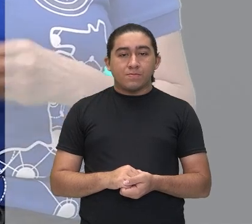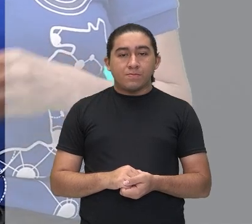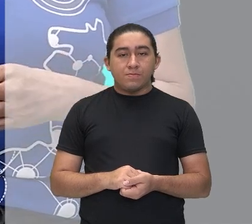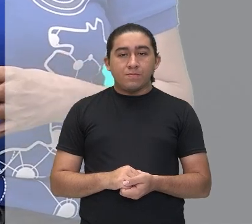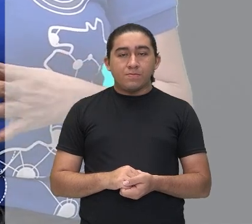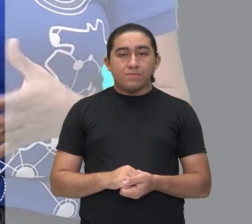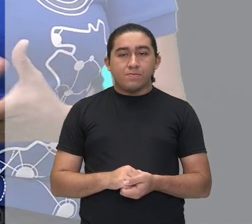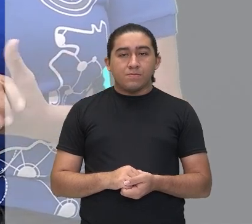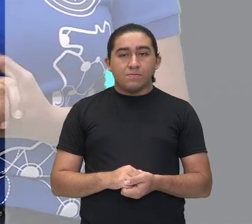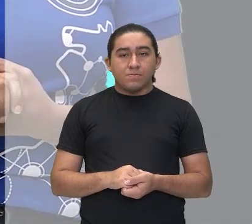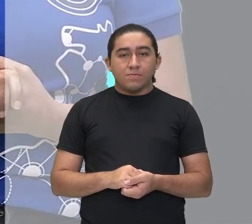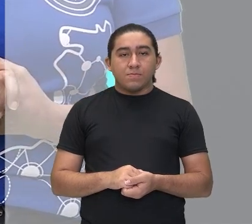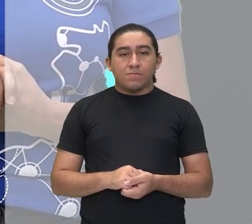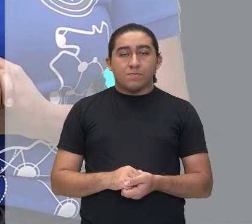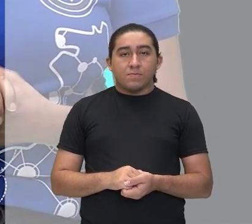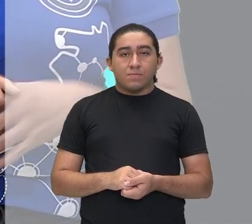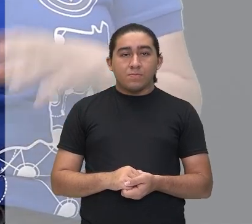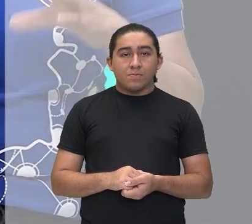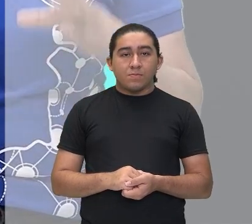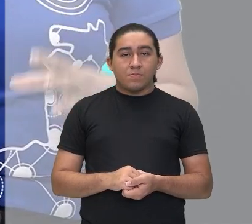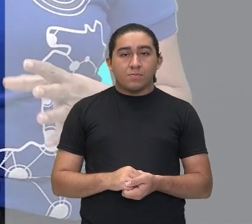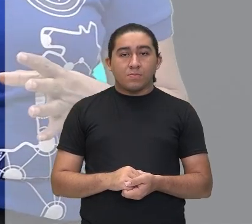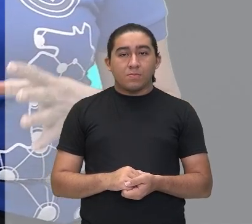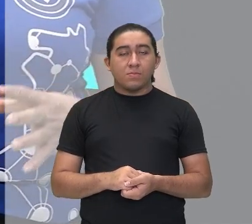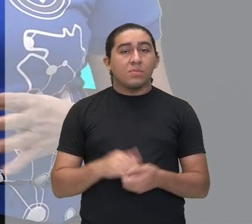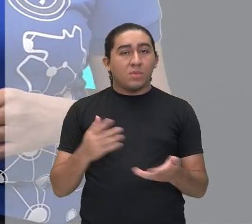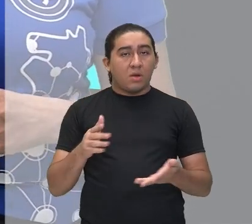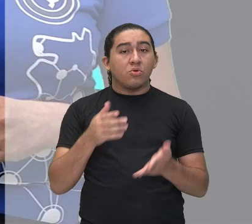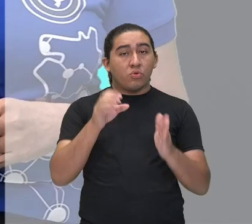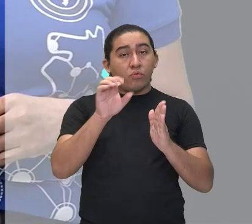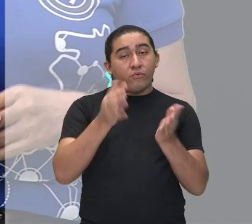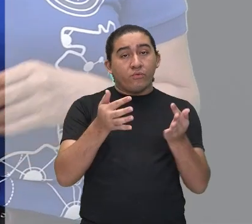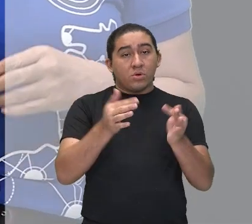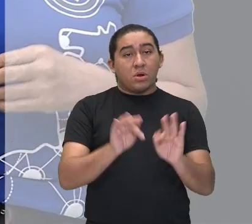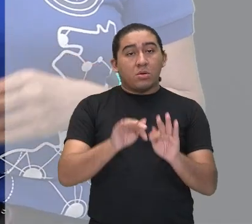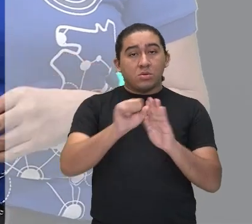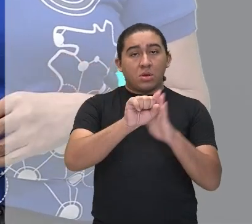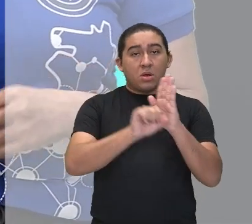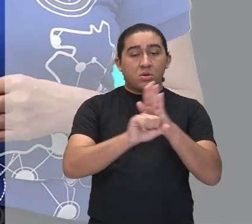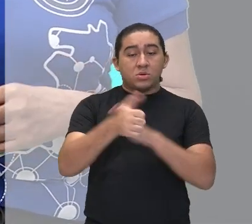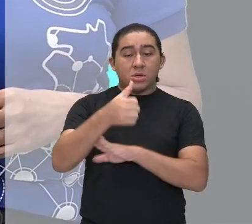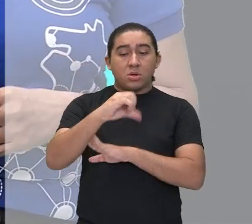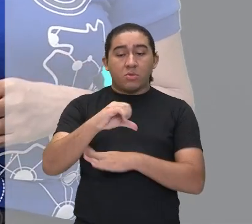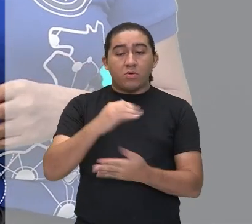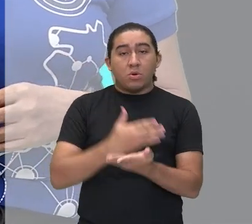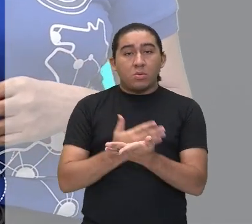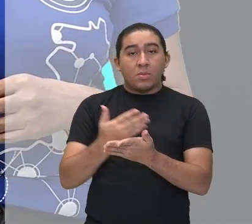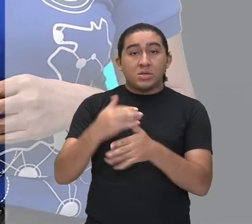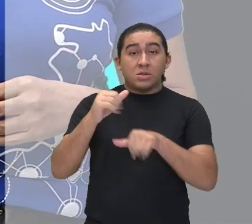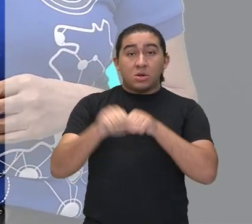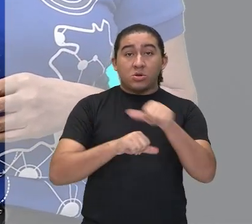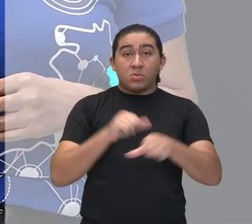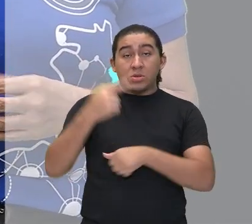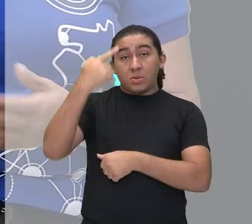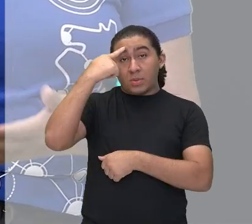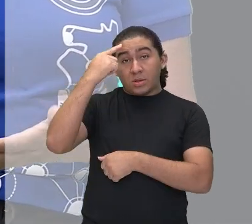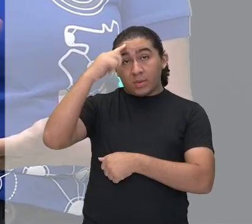no final, né, já do século XIX, a gente vai começar com essas mudanças de